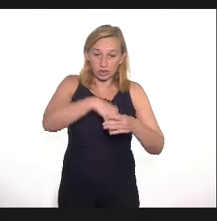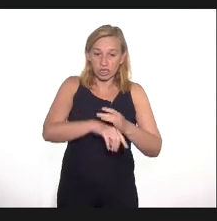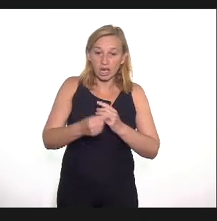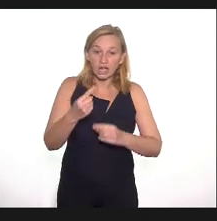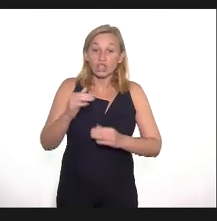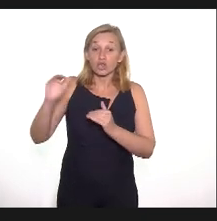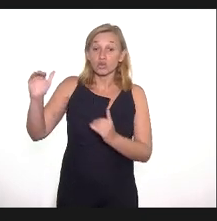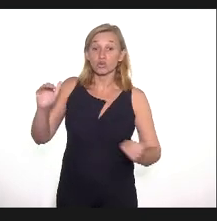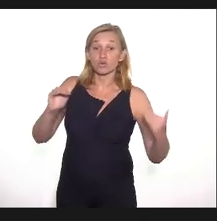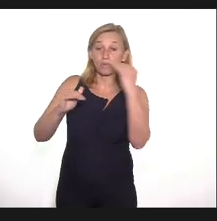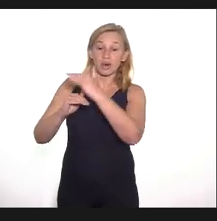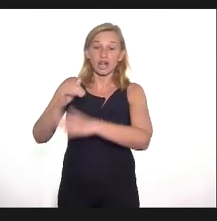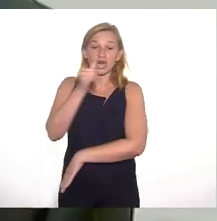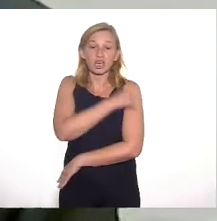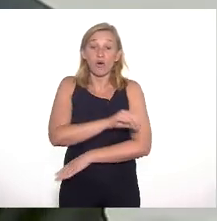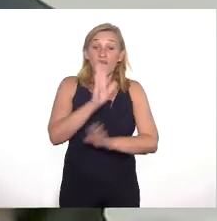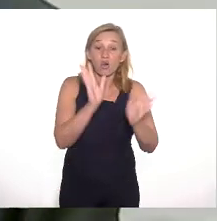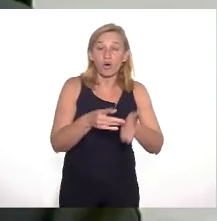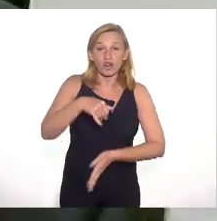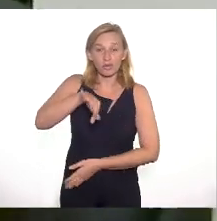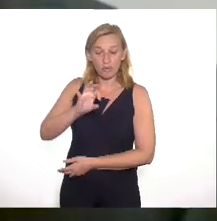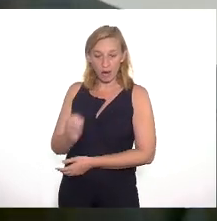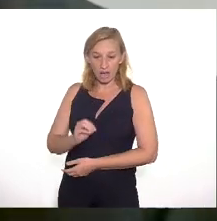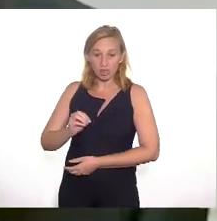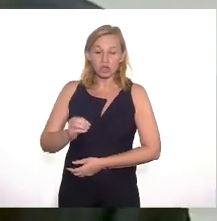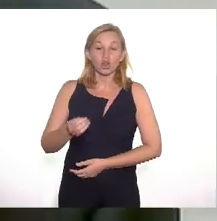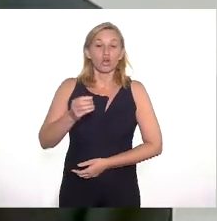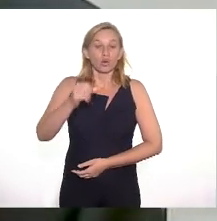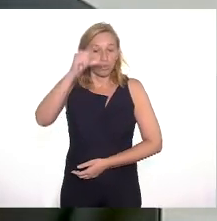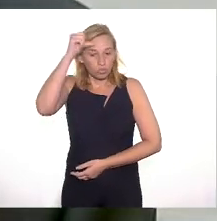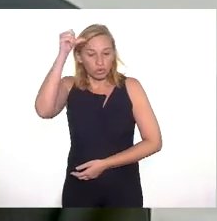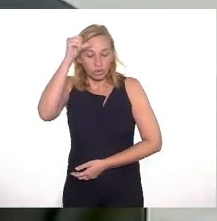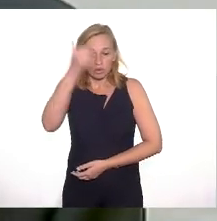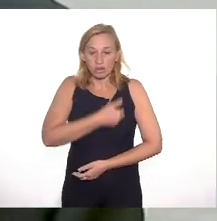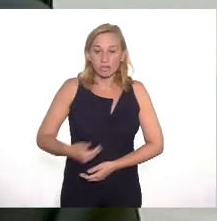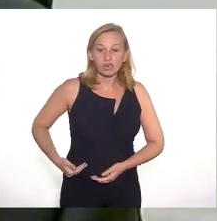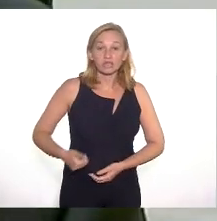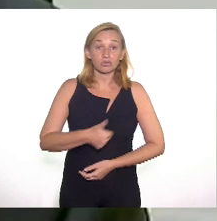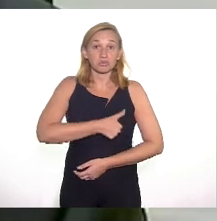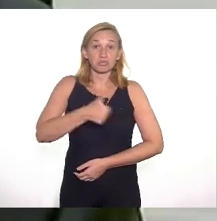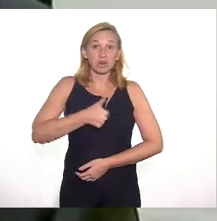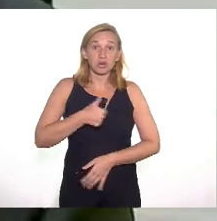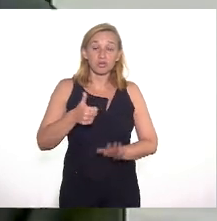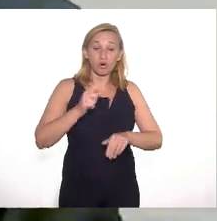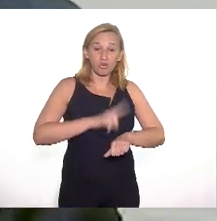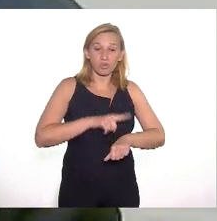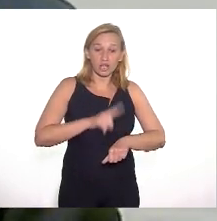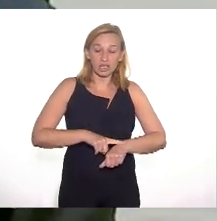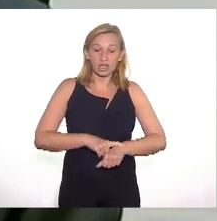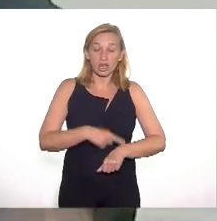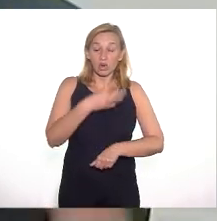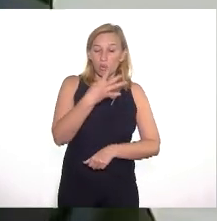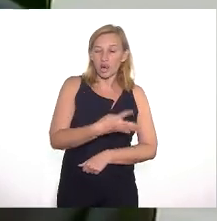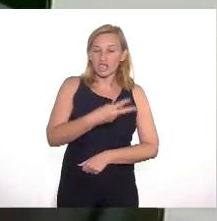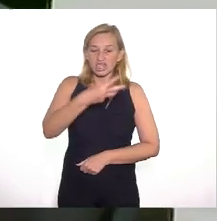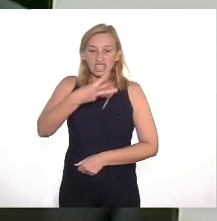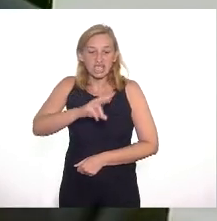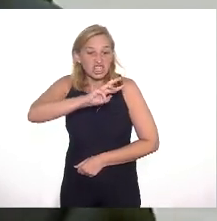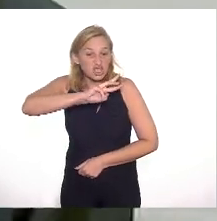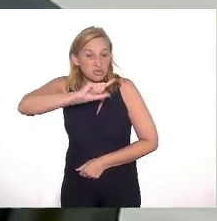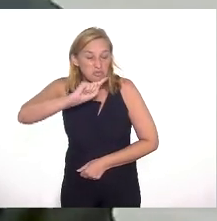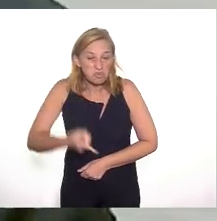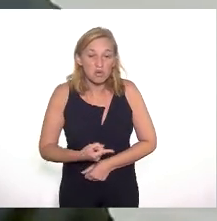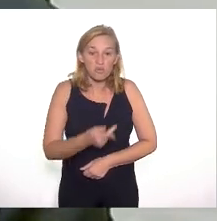Supera Rio agora, em maio. O governador Cláudio Castro apresenta que, na primeira fase, quase 43 mil